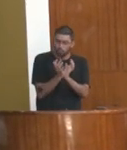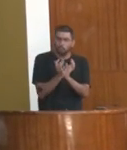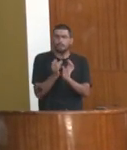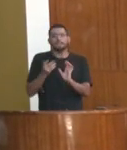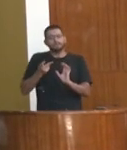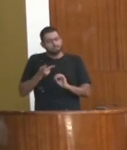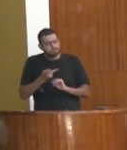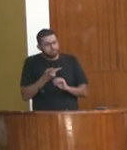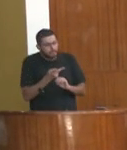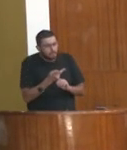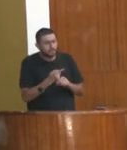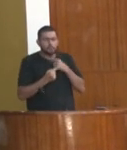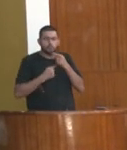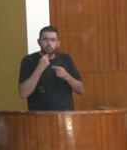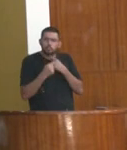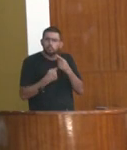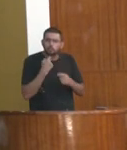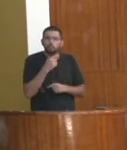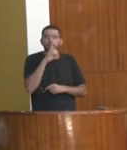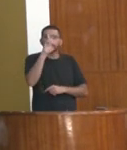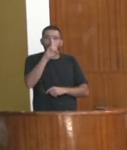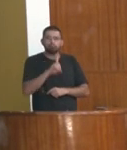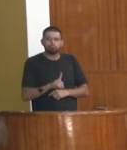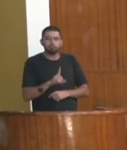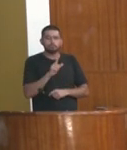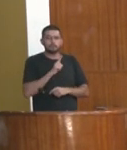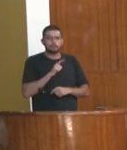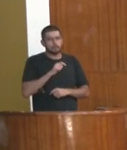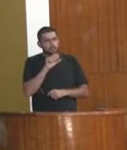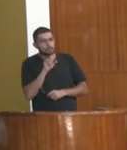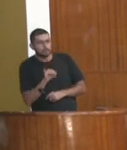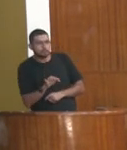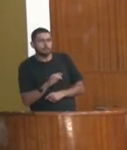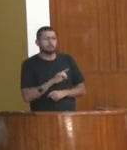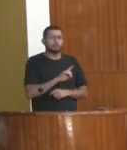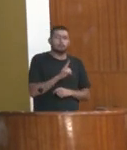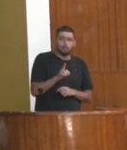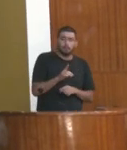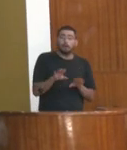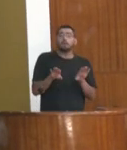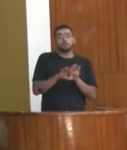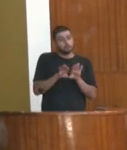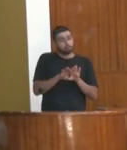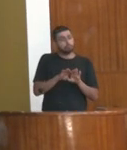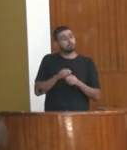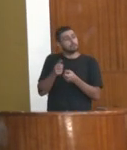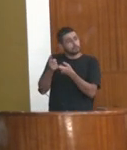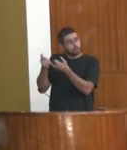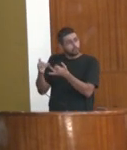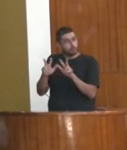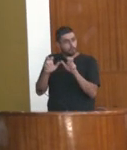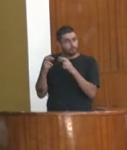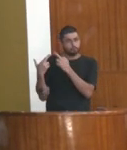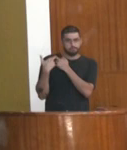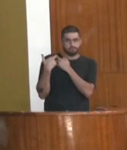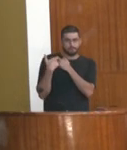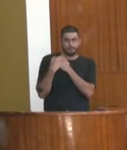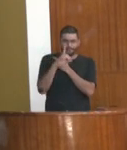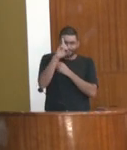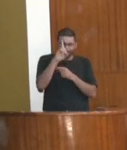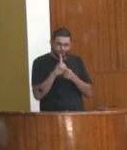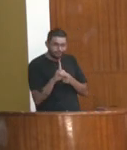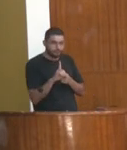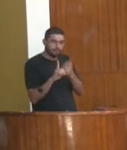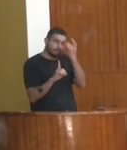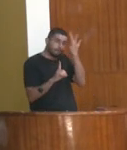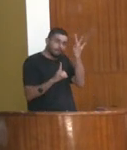seus direitos e uma coisa que também eu sempre foco, também os seus deveres. Porque se falar dos direitos é muito fácil, mas também